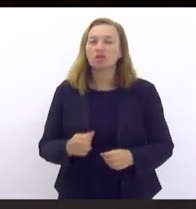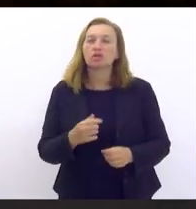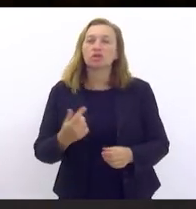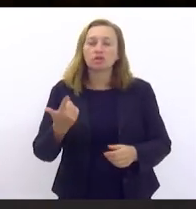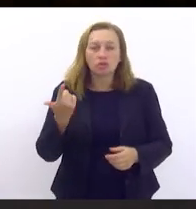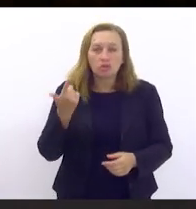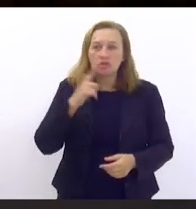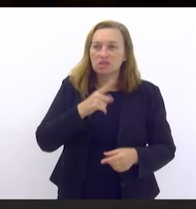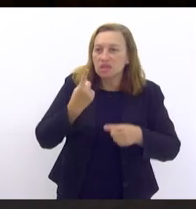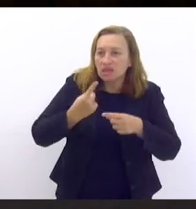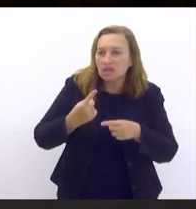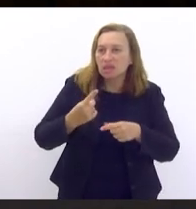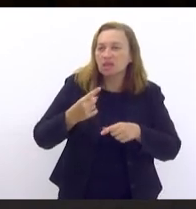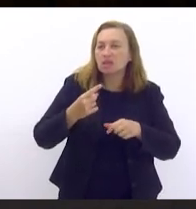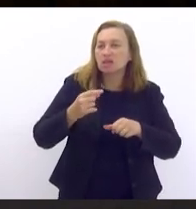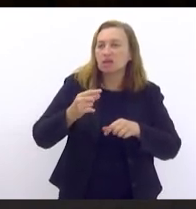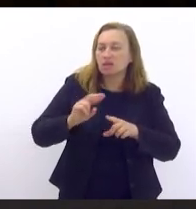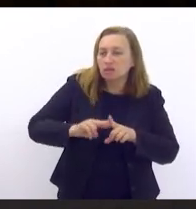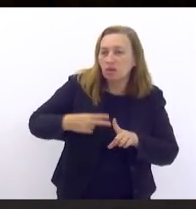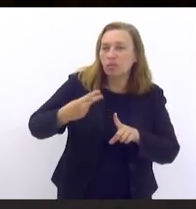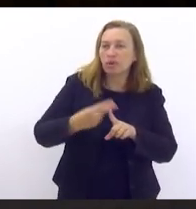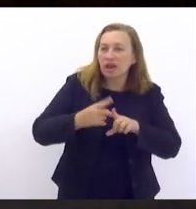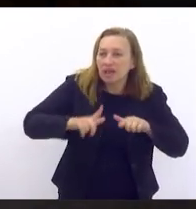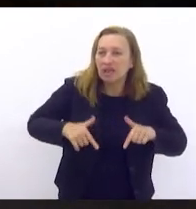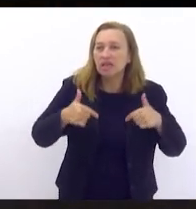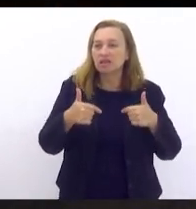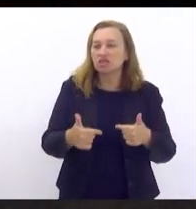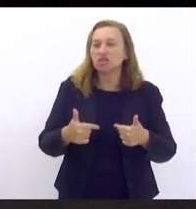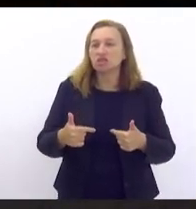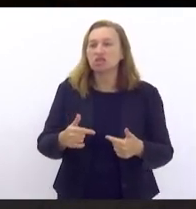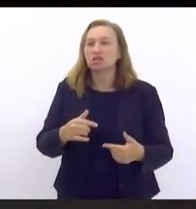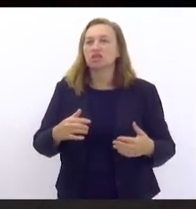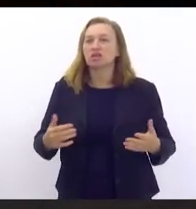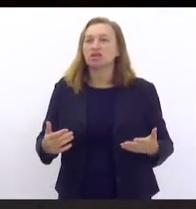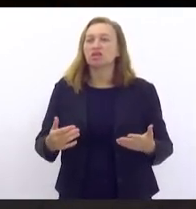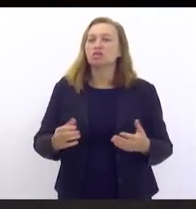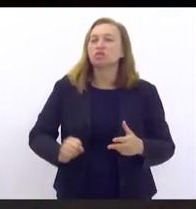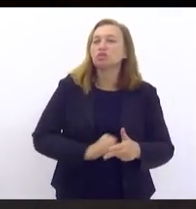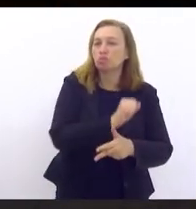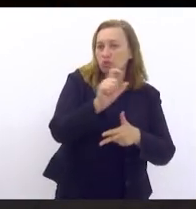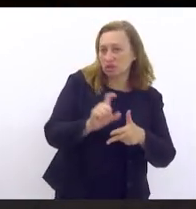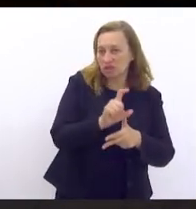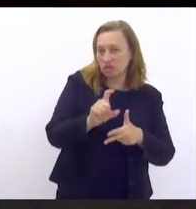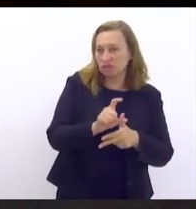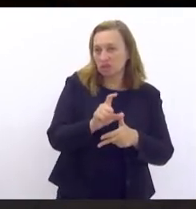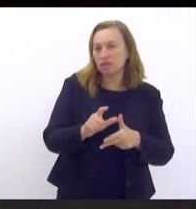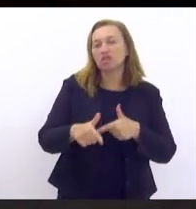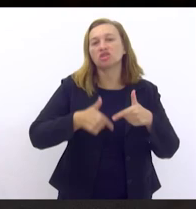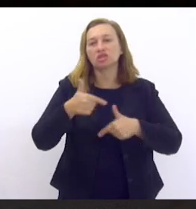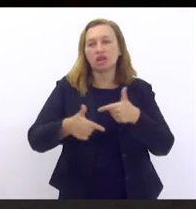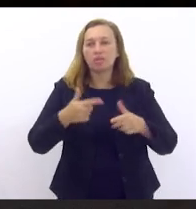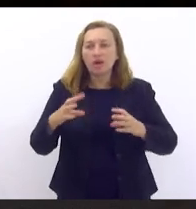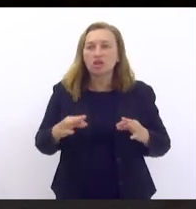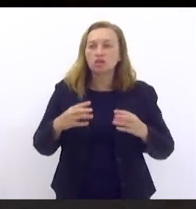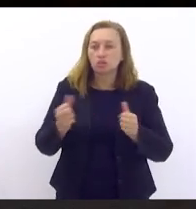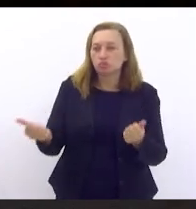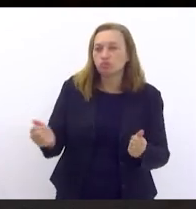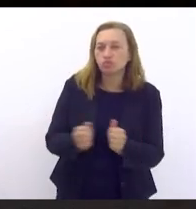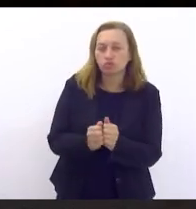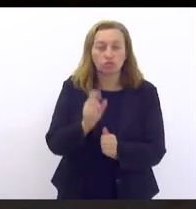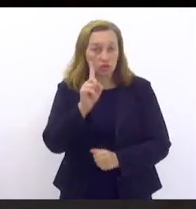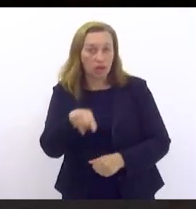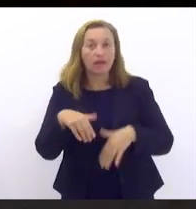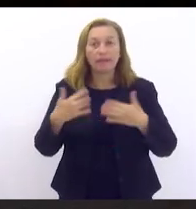desdobre em programas e ações concretas do Poder Executivo a gente trabalha todo mundo aqui em conjunto né